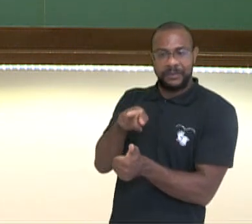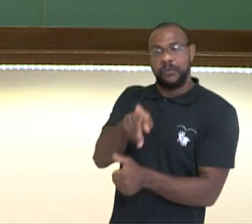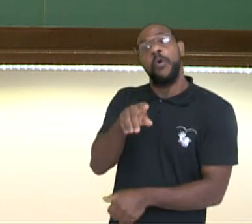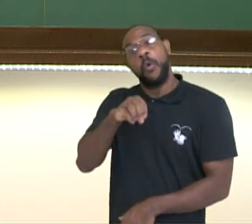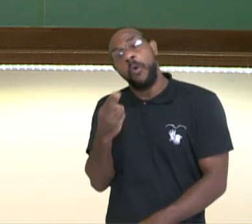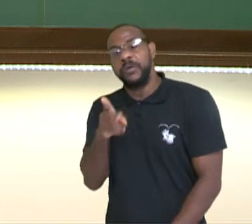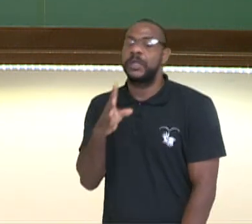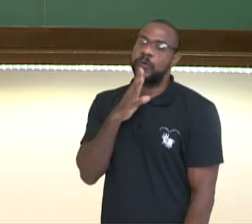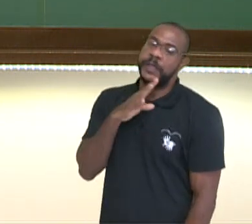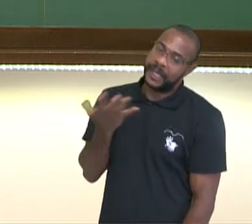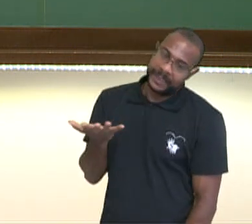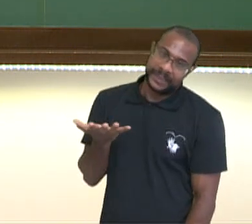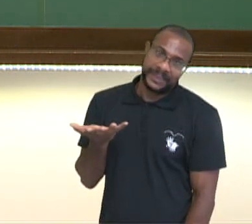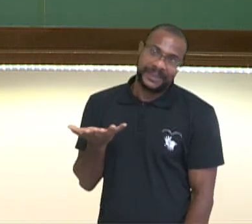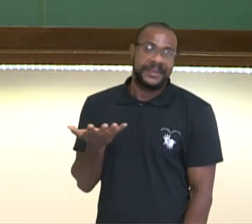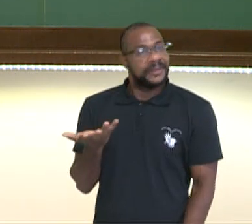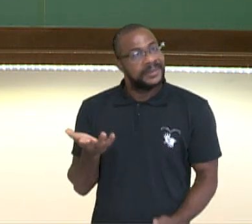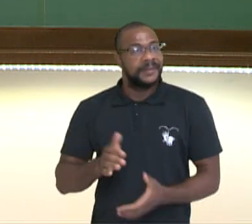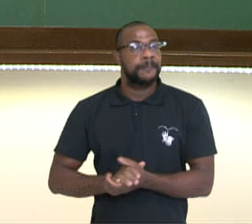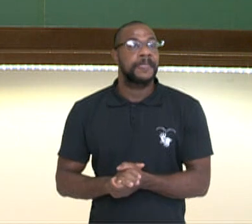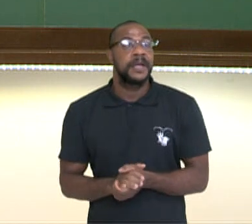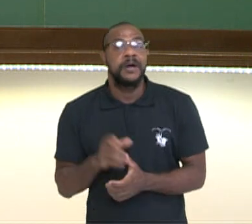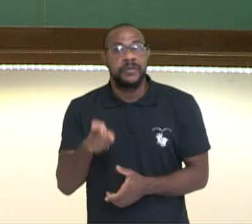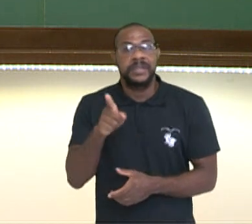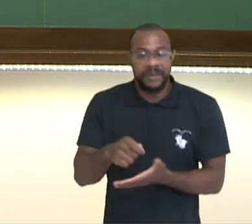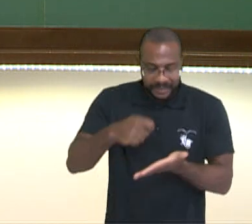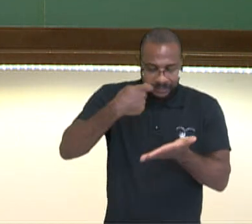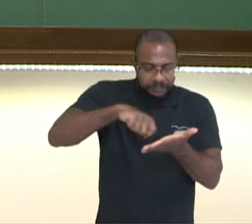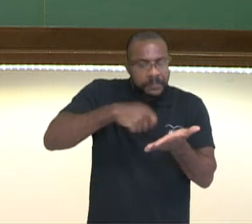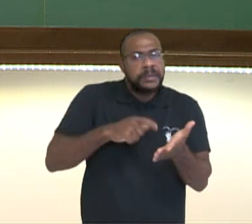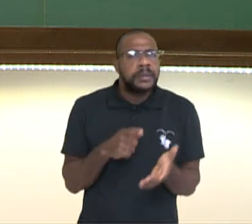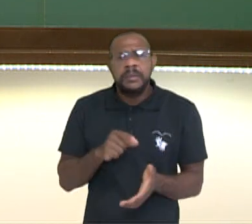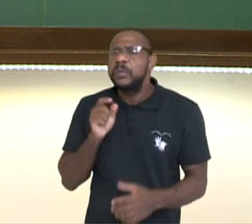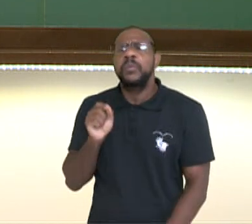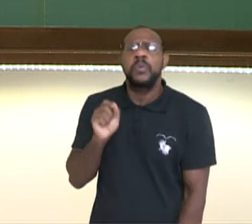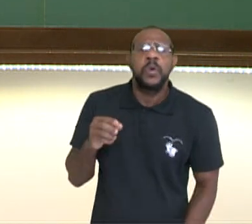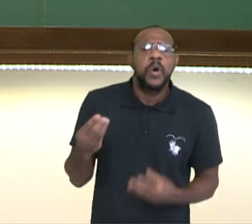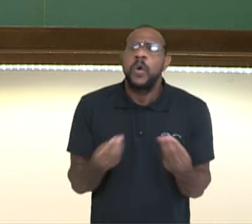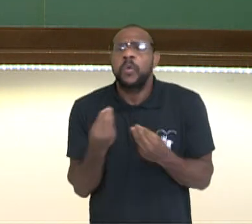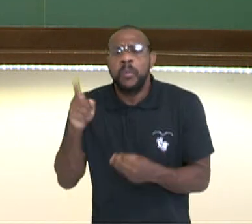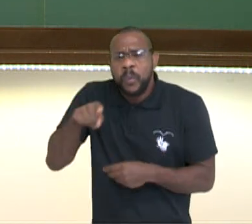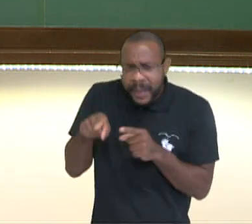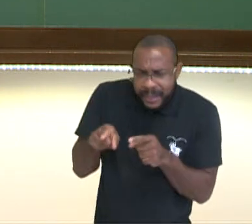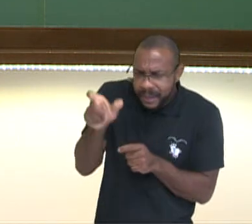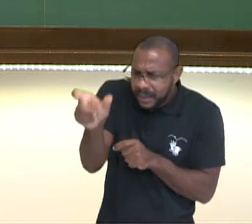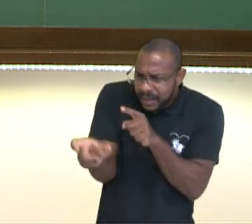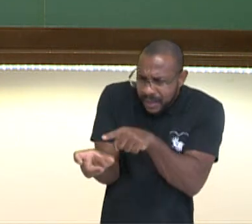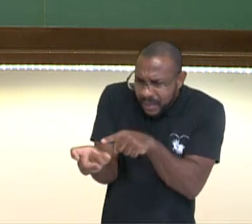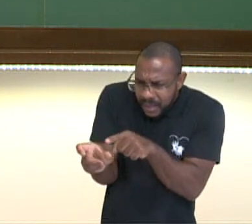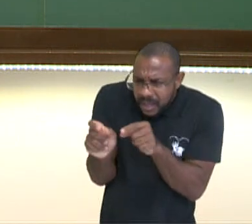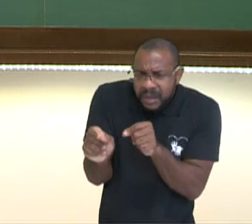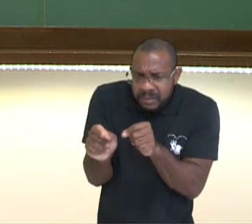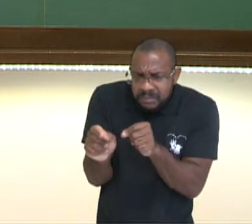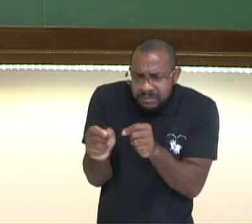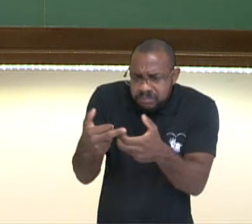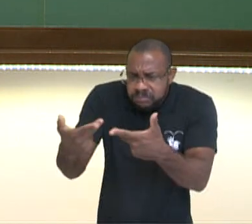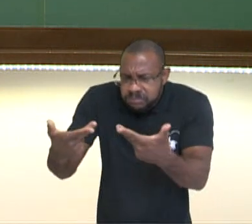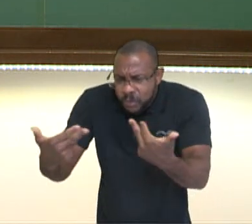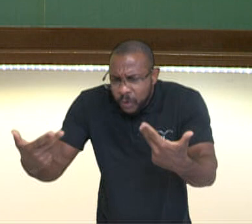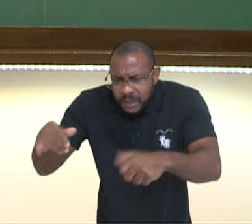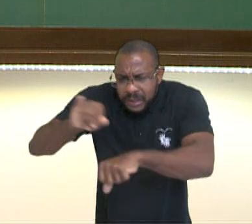menos a princípio tenha certeza que conhece. E aí você vai se questionar como essa coisa é, de que jeito ela é, e estruturar